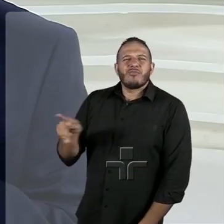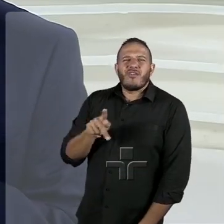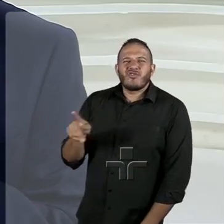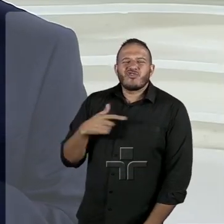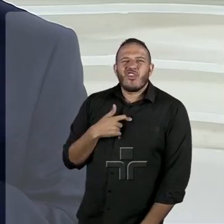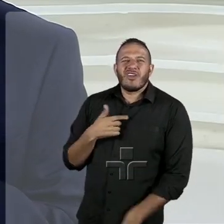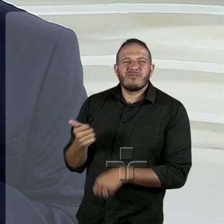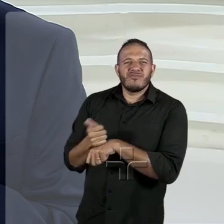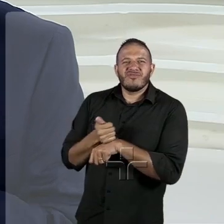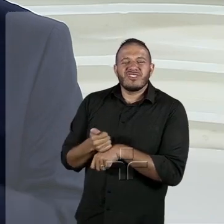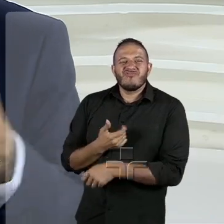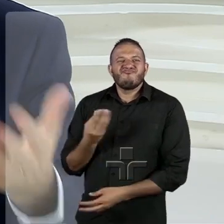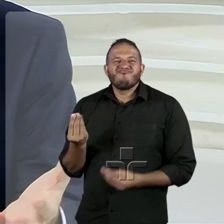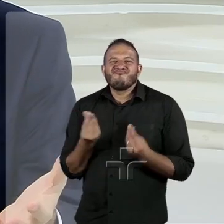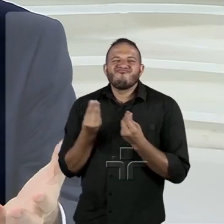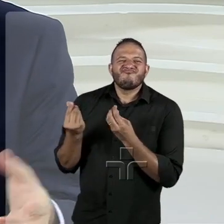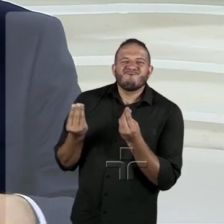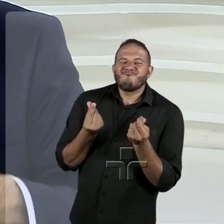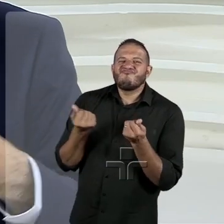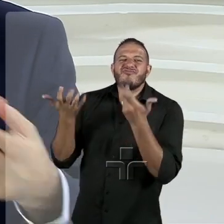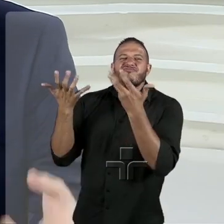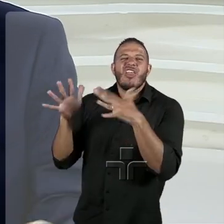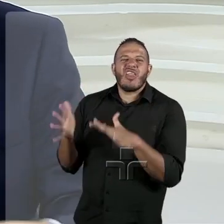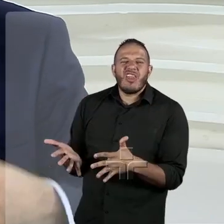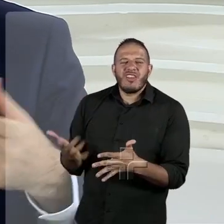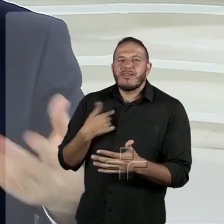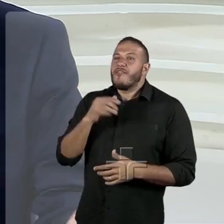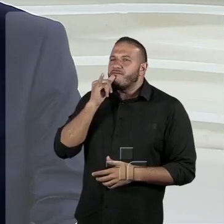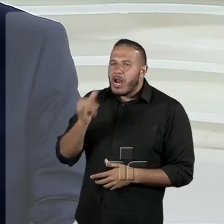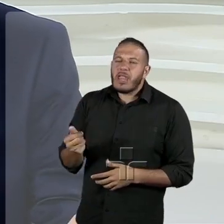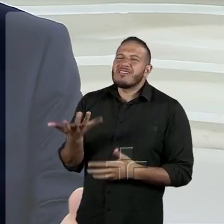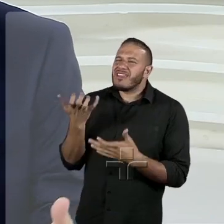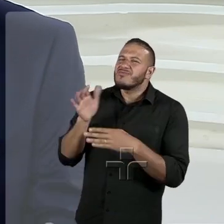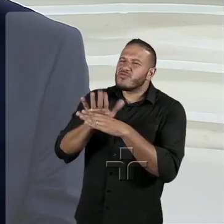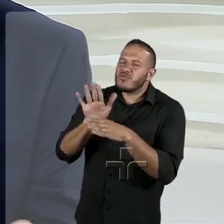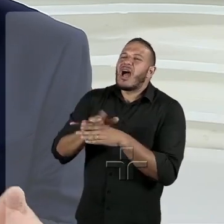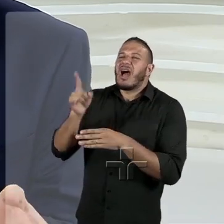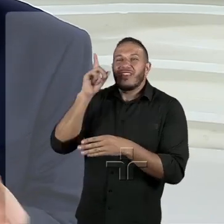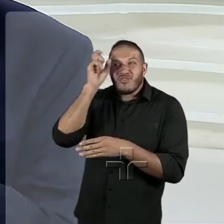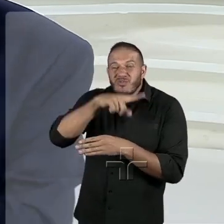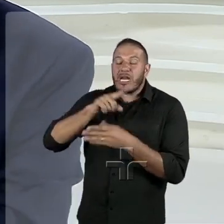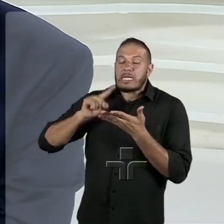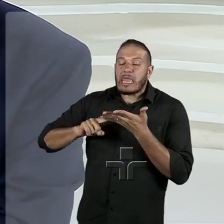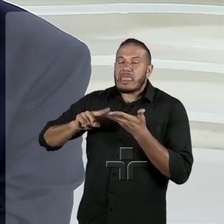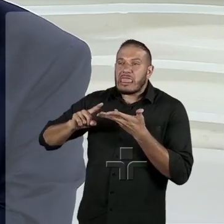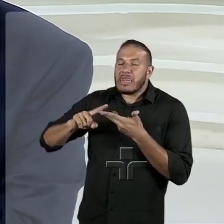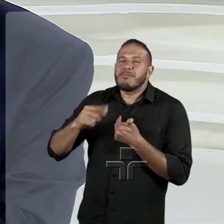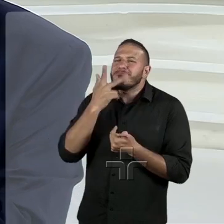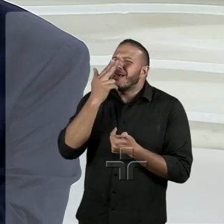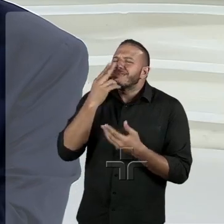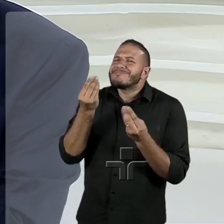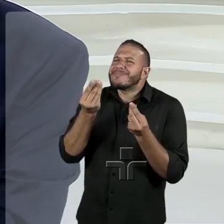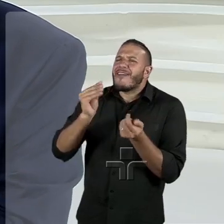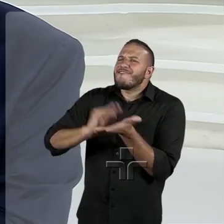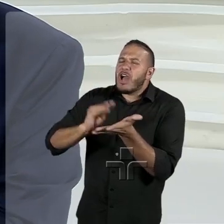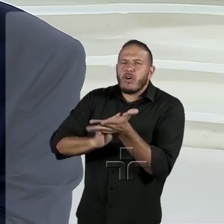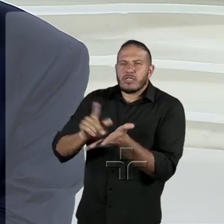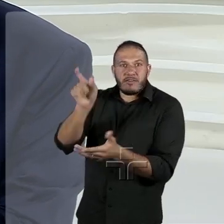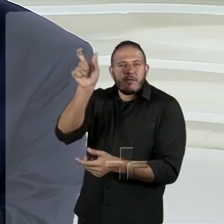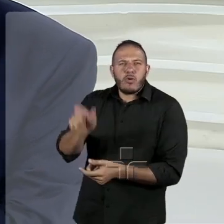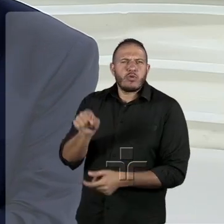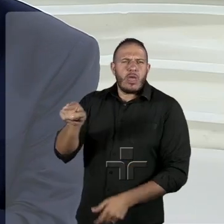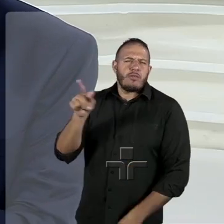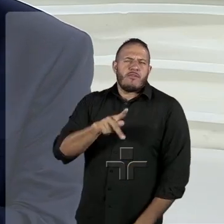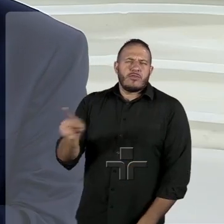profissão, querendo ajudar, falando das dificuldades somente, e a gente esquece, às vezes, de falar do brilhantismo,